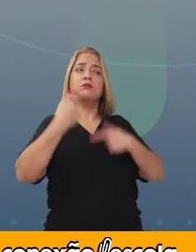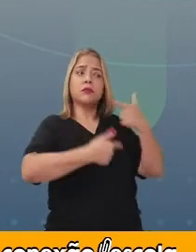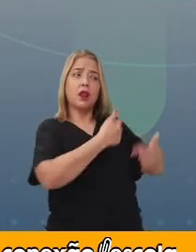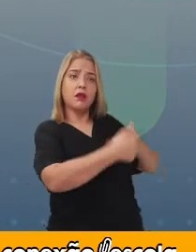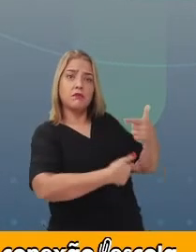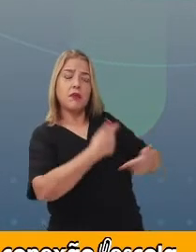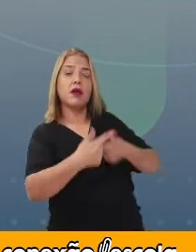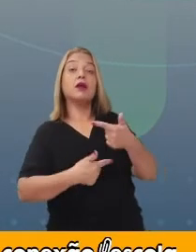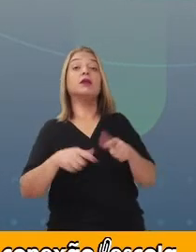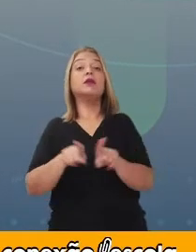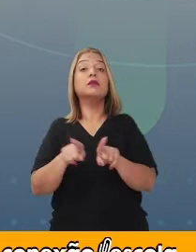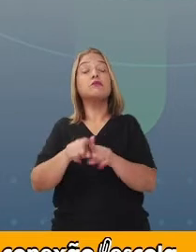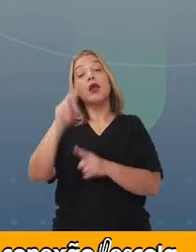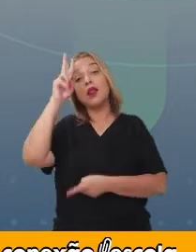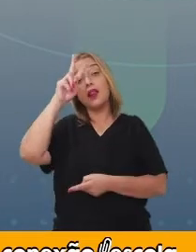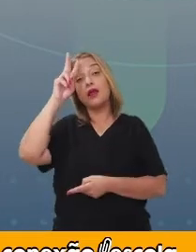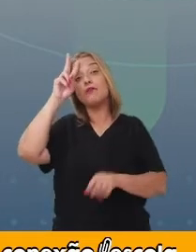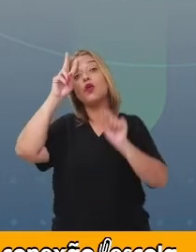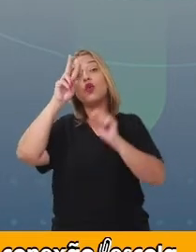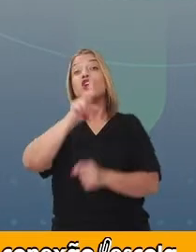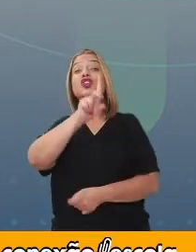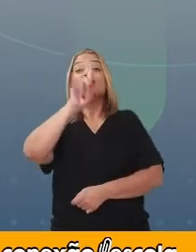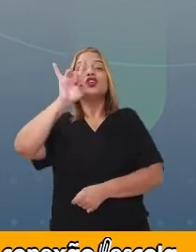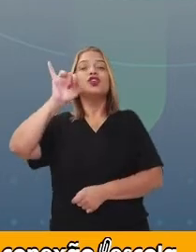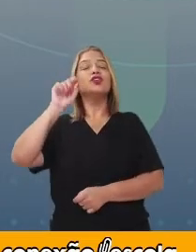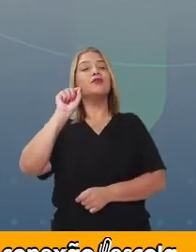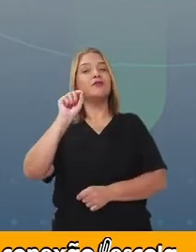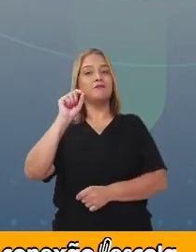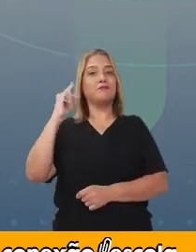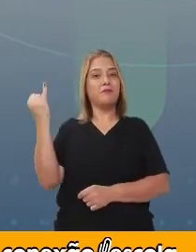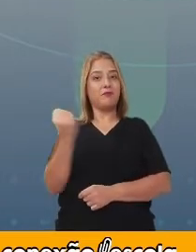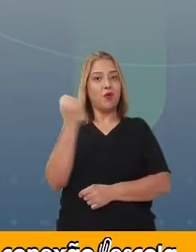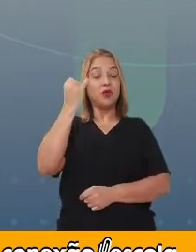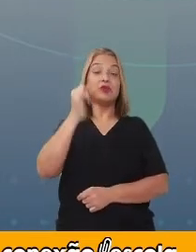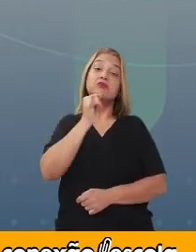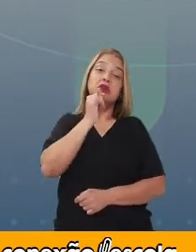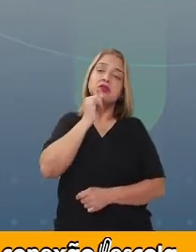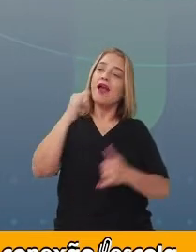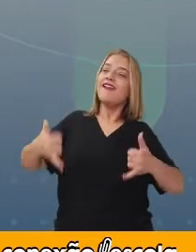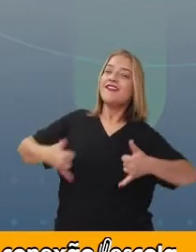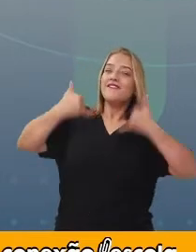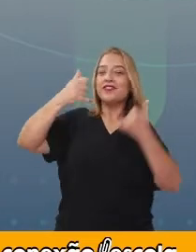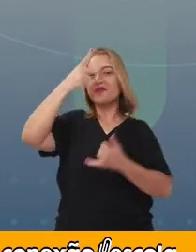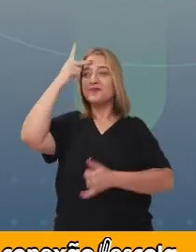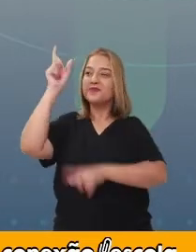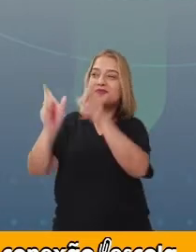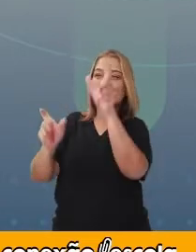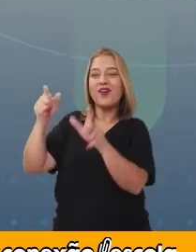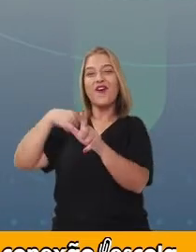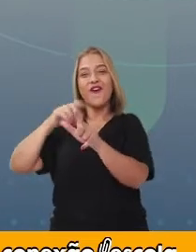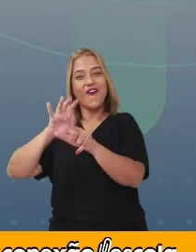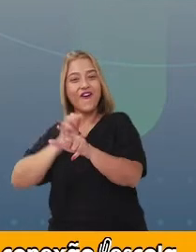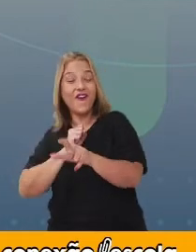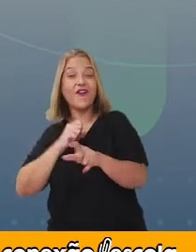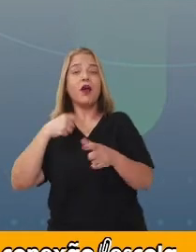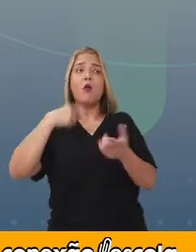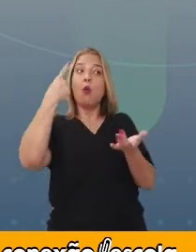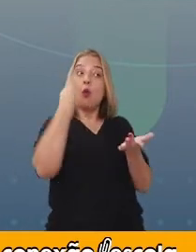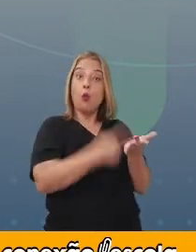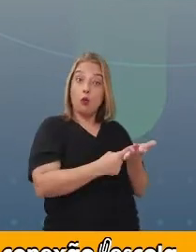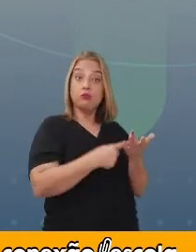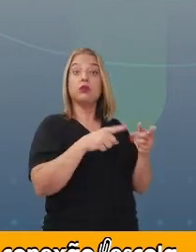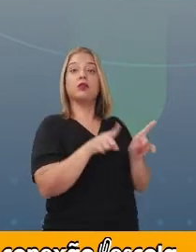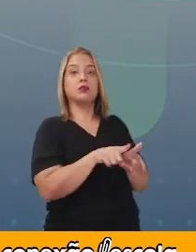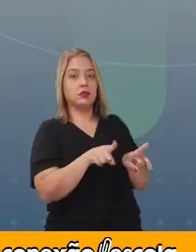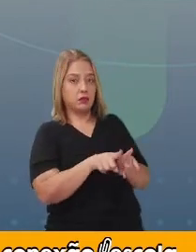e lembramos também de datas importantes, como o aniversário de alguém que a gente gosta, os nossos compromissos, se a